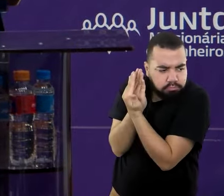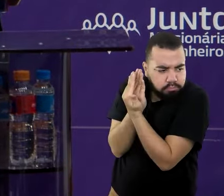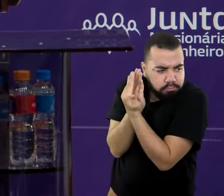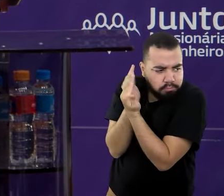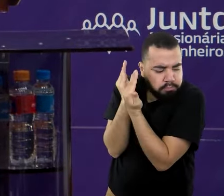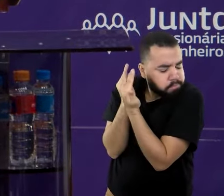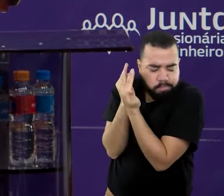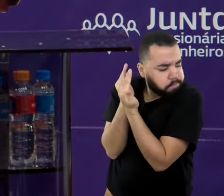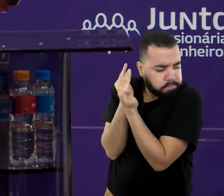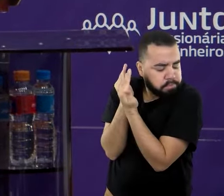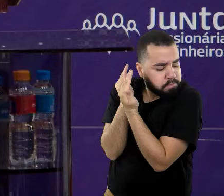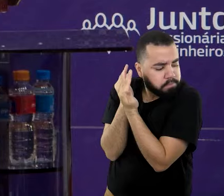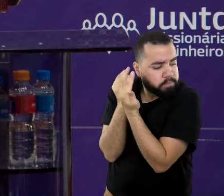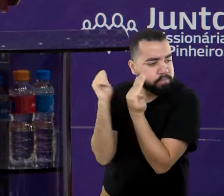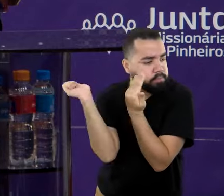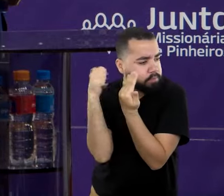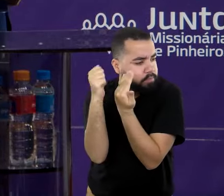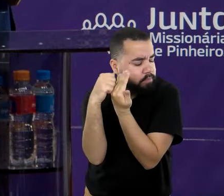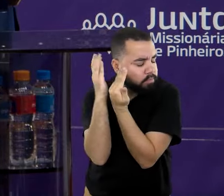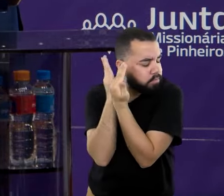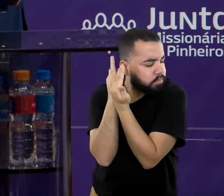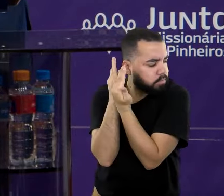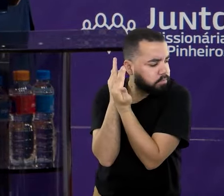Ele bateu na porta, mas mesmo assim ele não abriu.